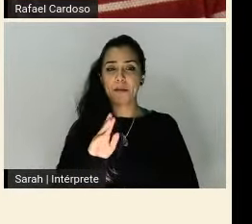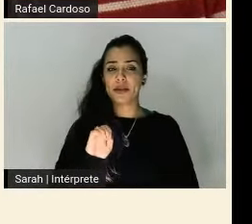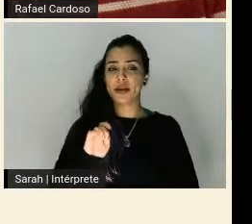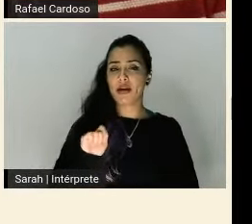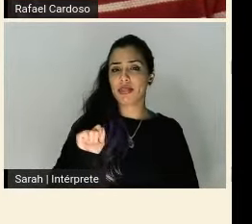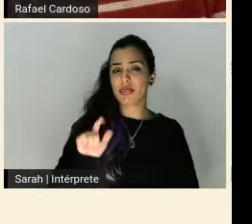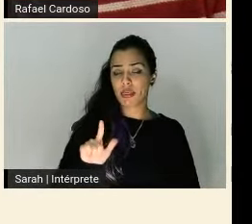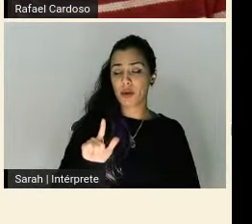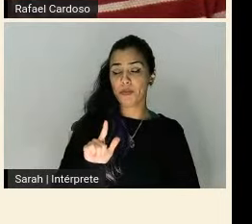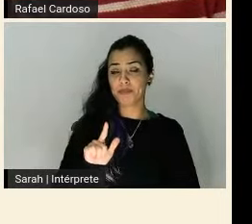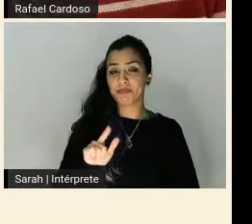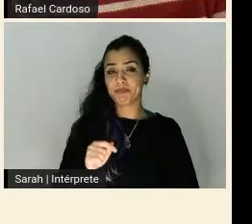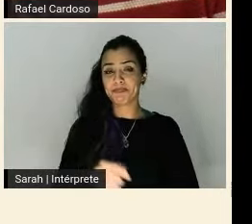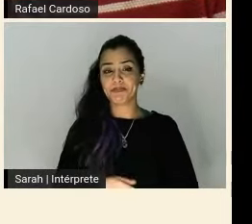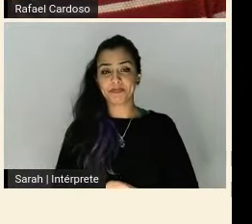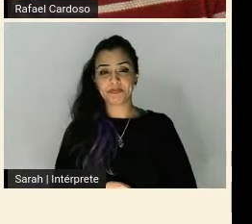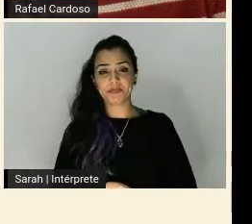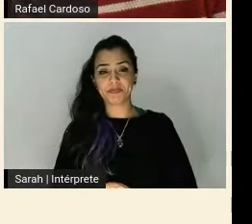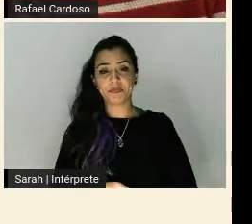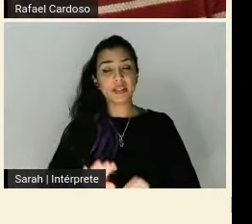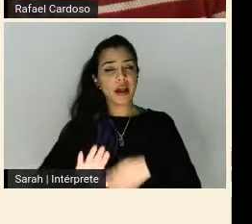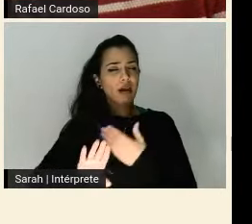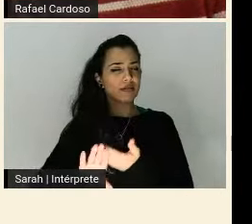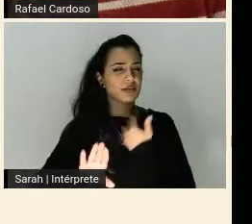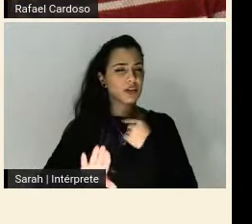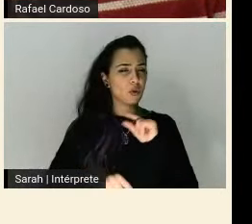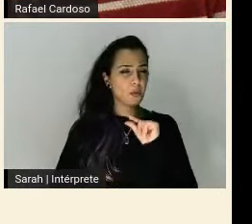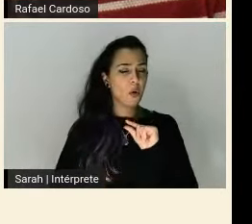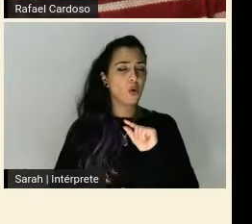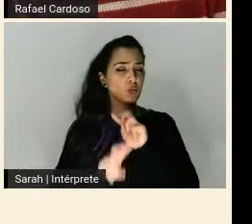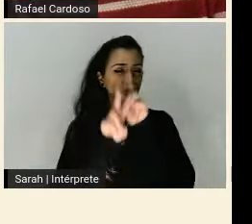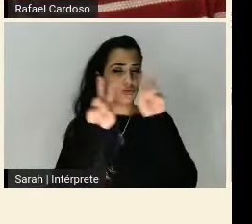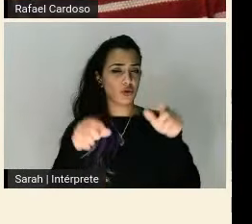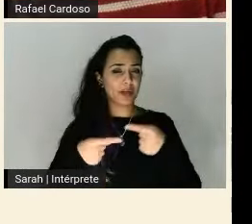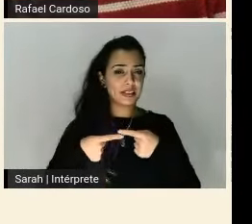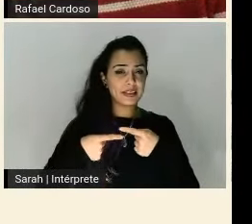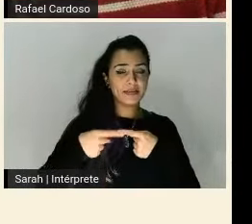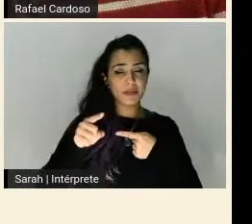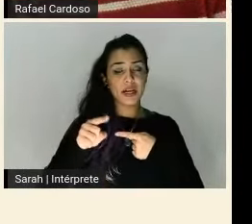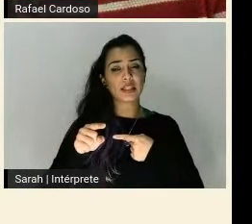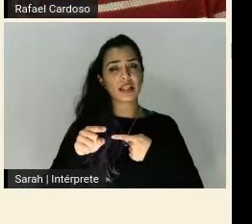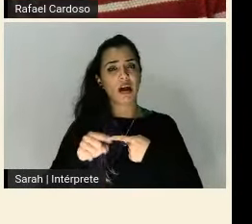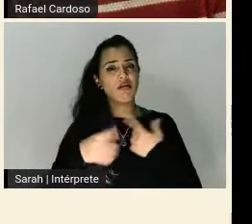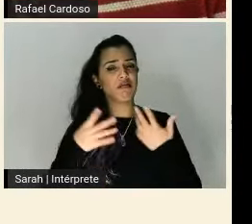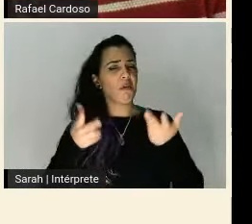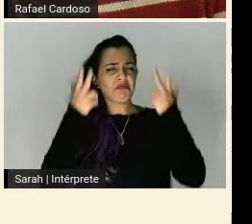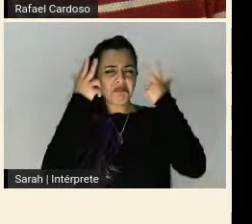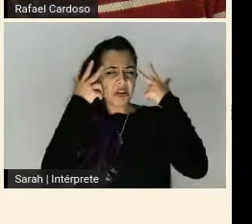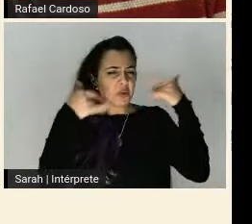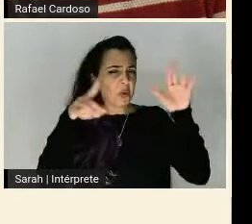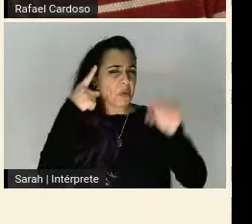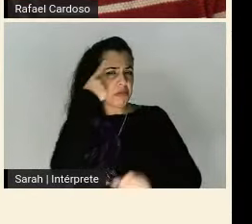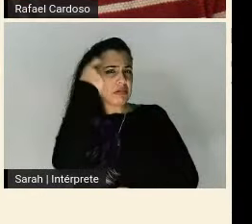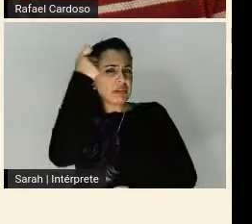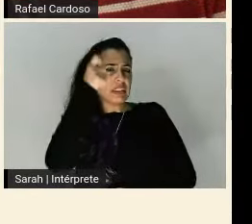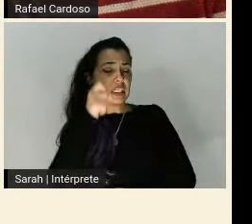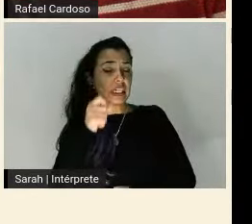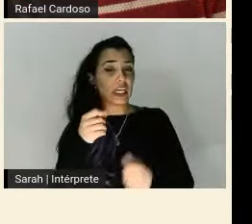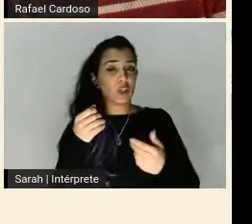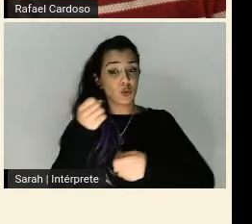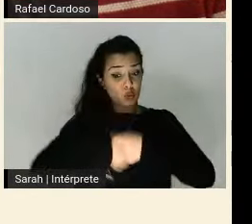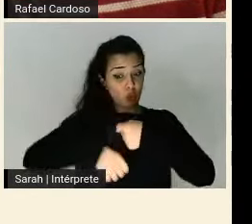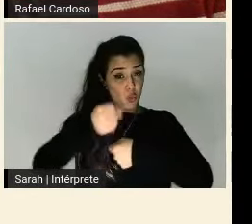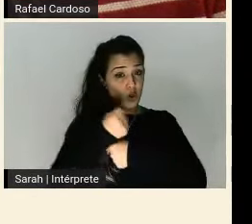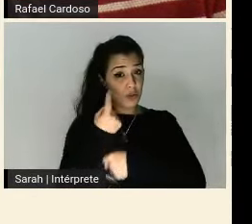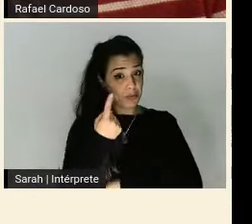geração, já distanciada da vivência da semana, naturalizou-se a ideia de que 1922 foi uma